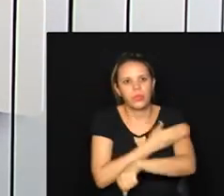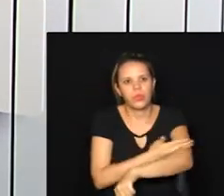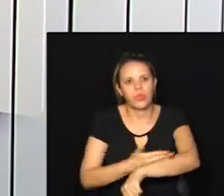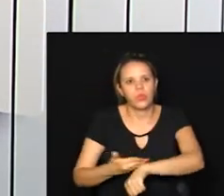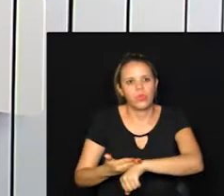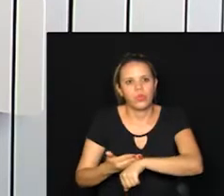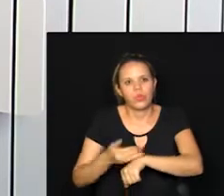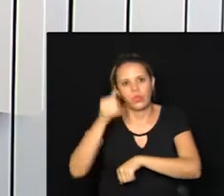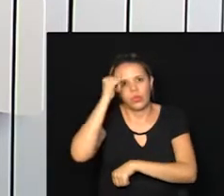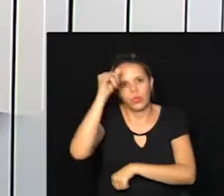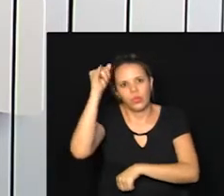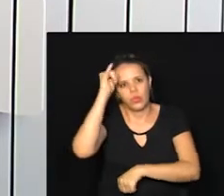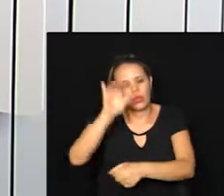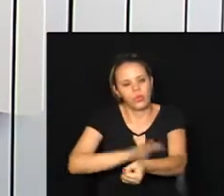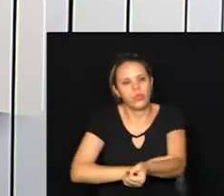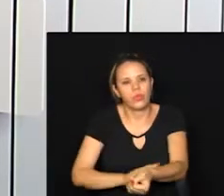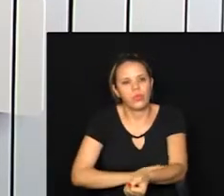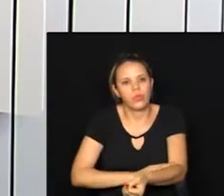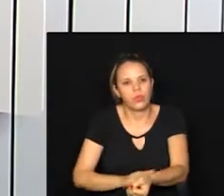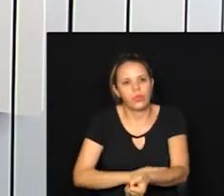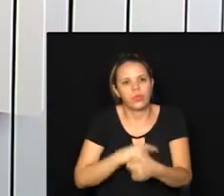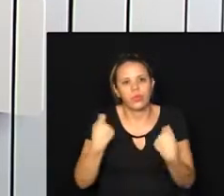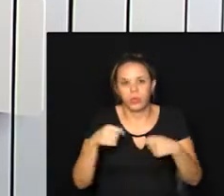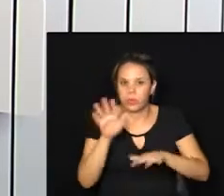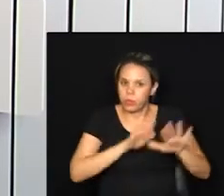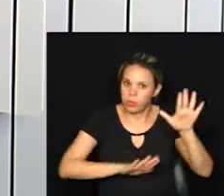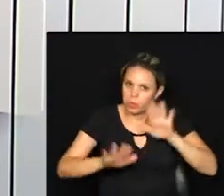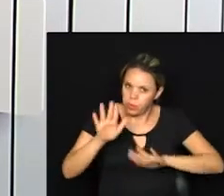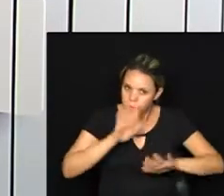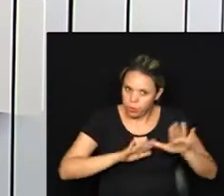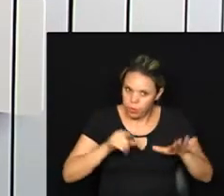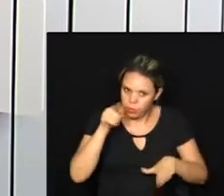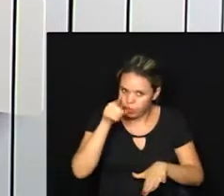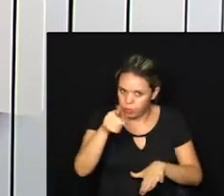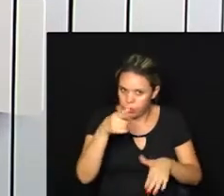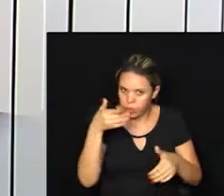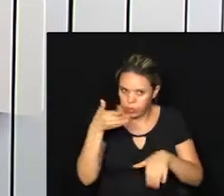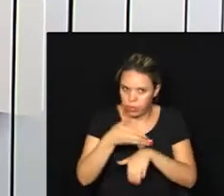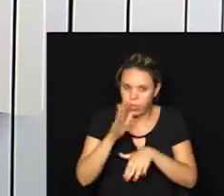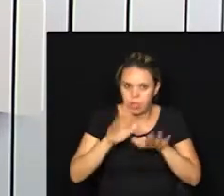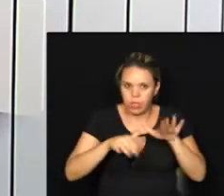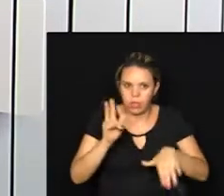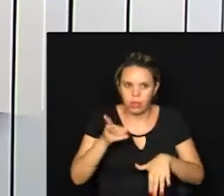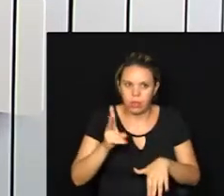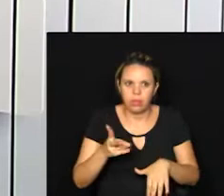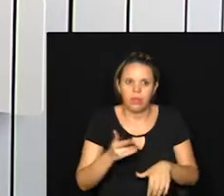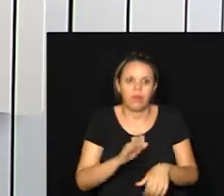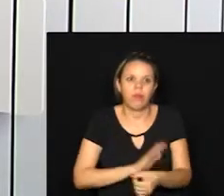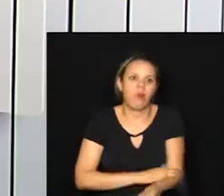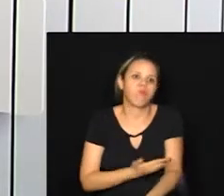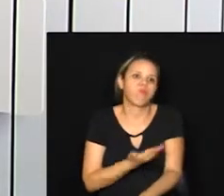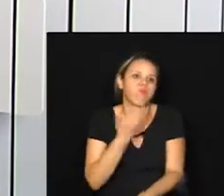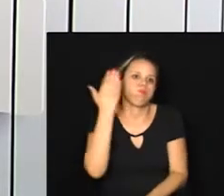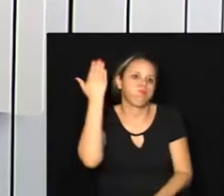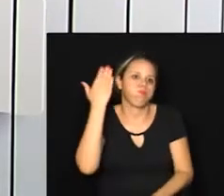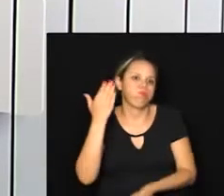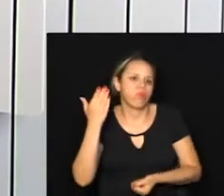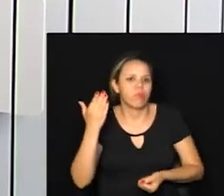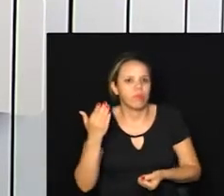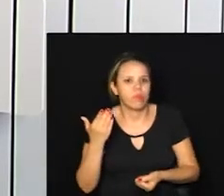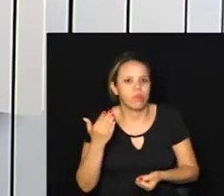de combate ao estresse. Então precisa tomar muito cuidado. Você que frequentemente tem aumento da pressão